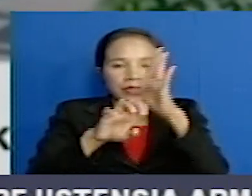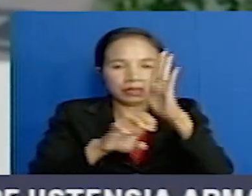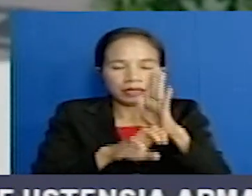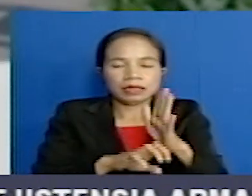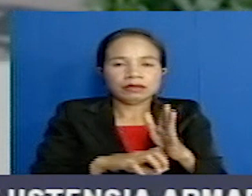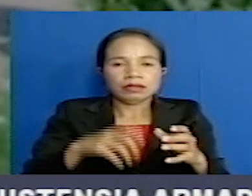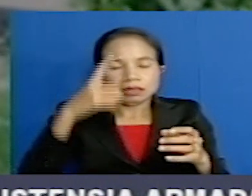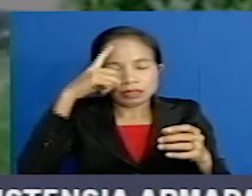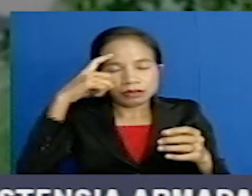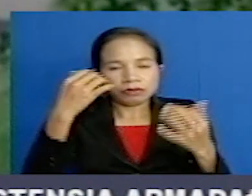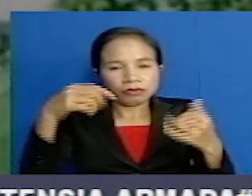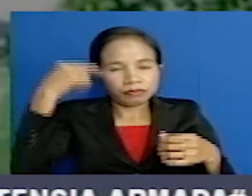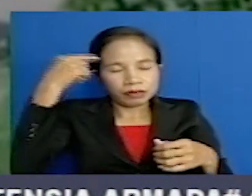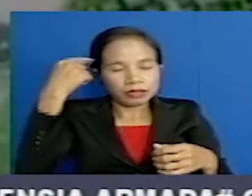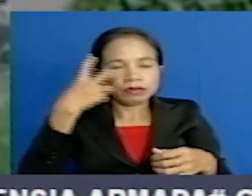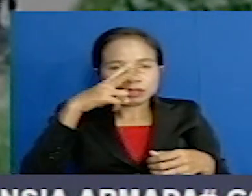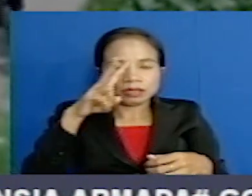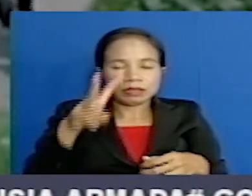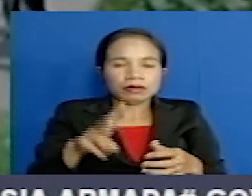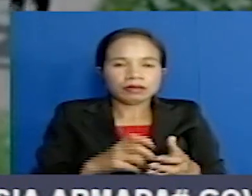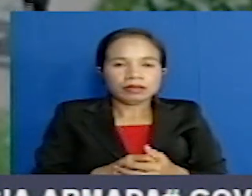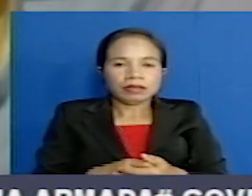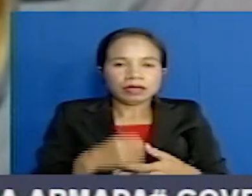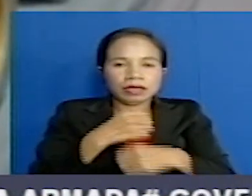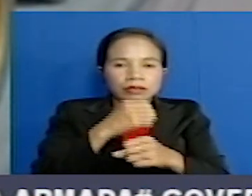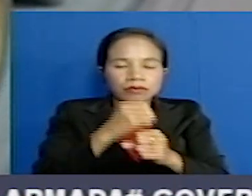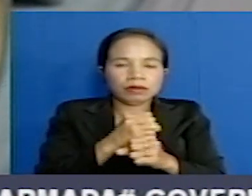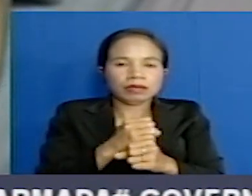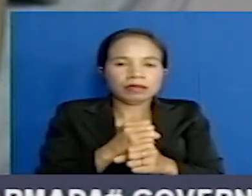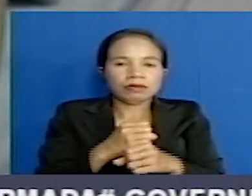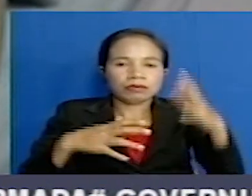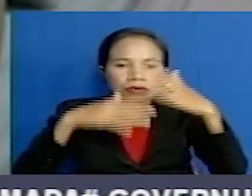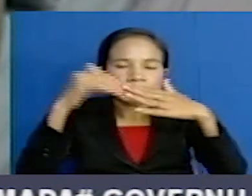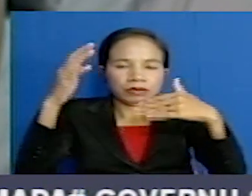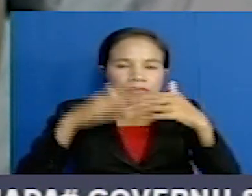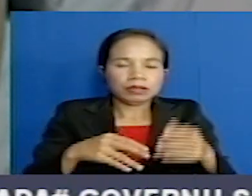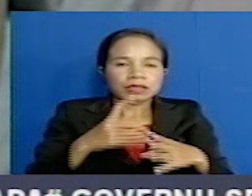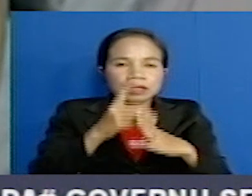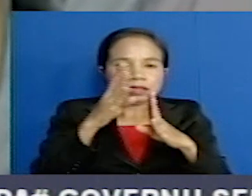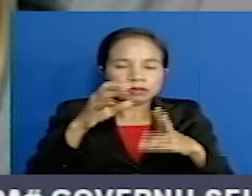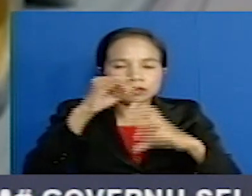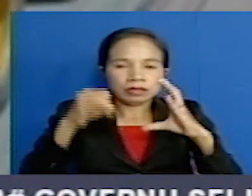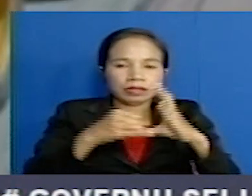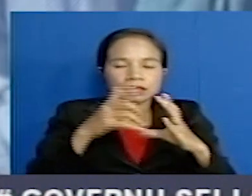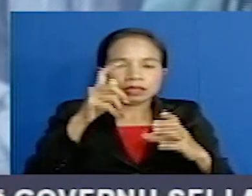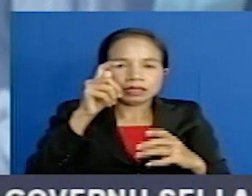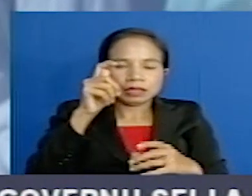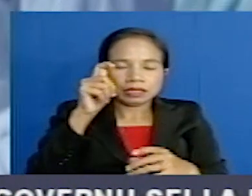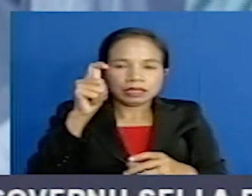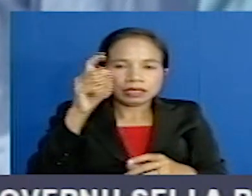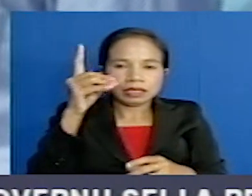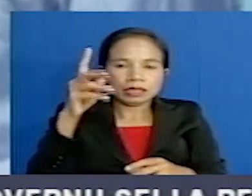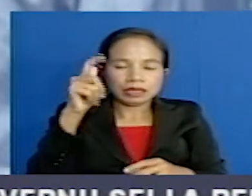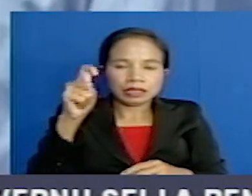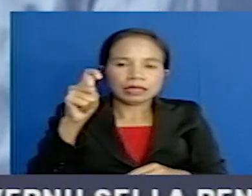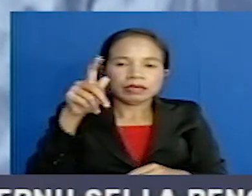No dadão ne governo arrenda ona ba investor ida ato halo investimento. Diretor-Geral Terras Propriedade,